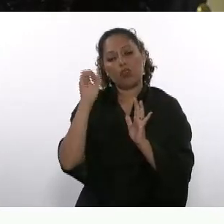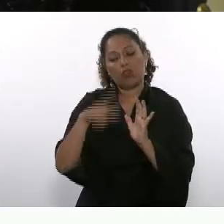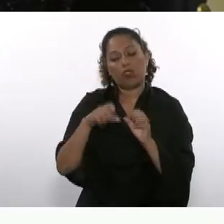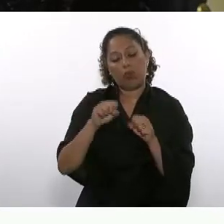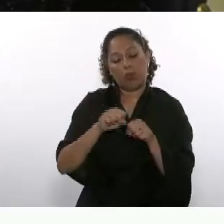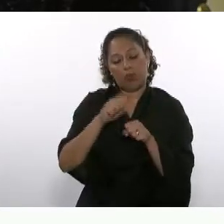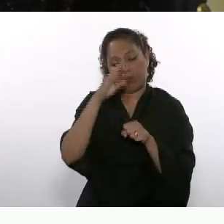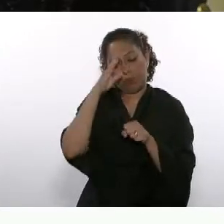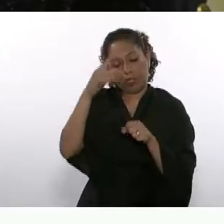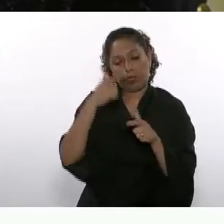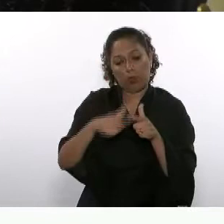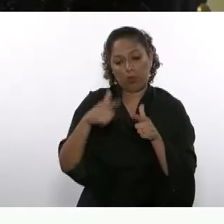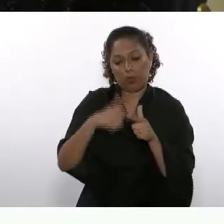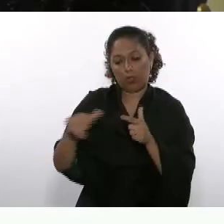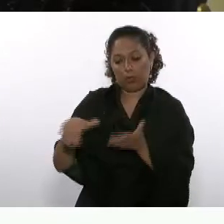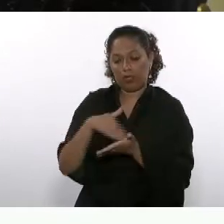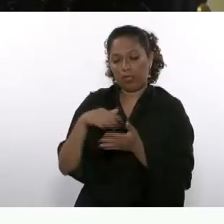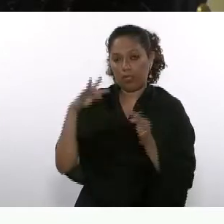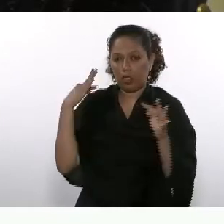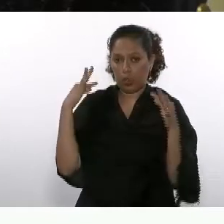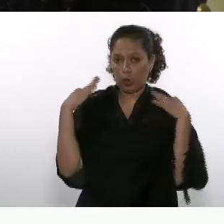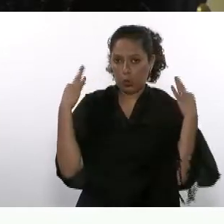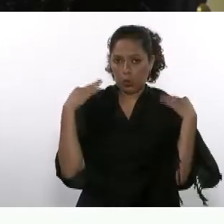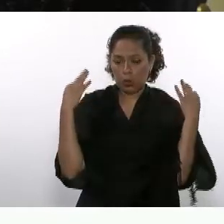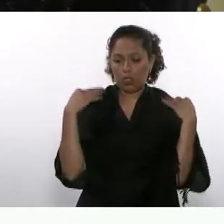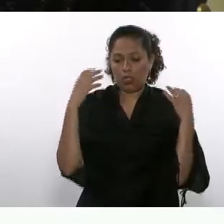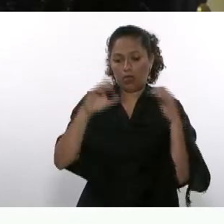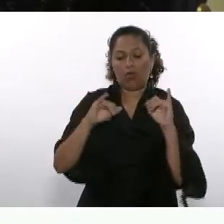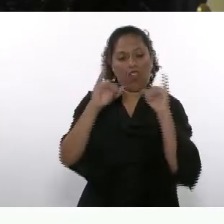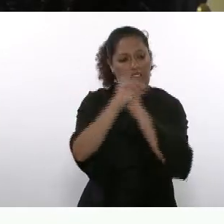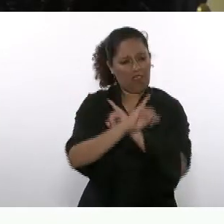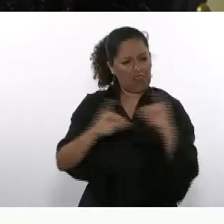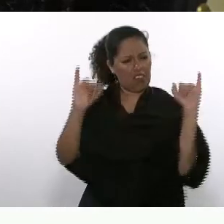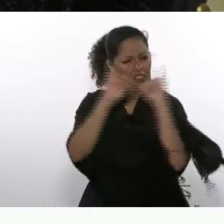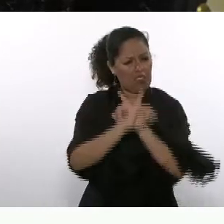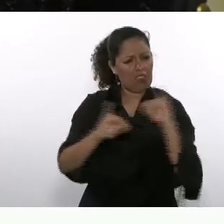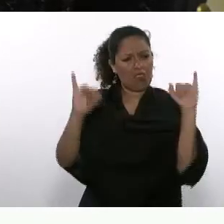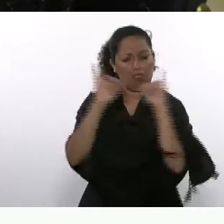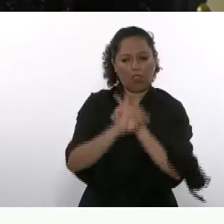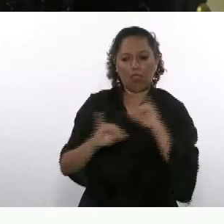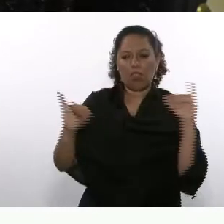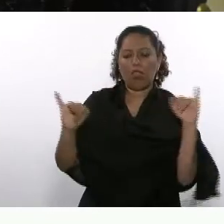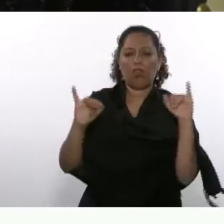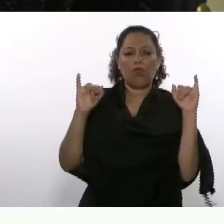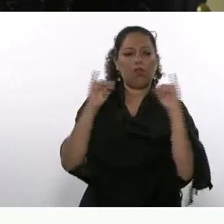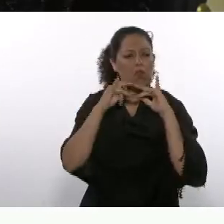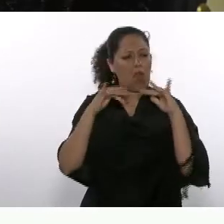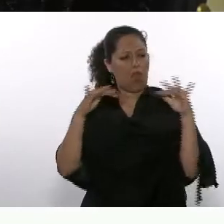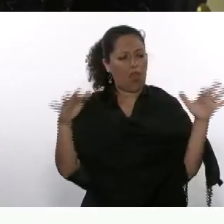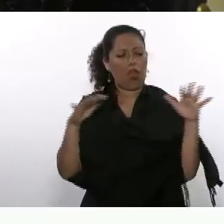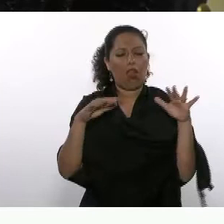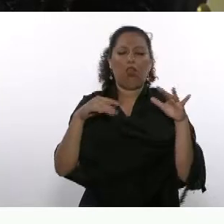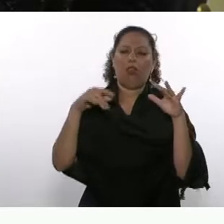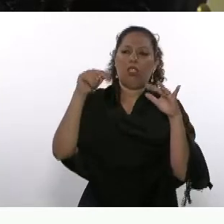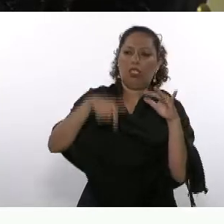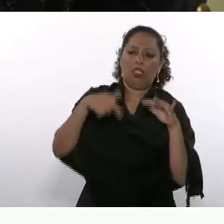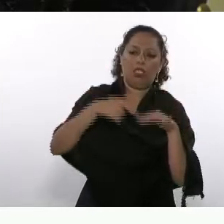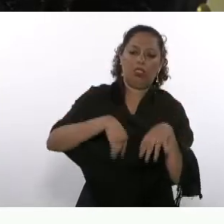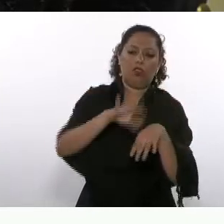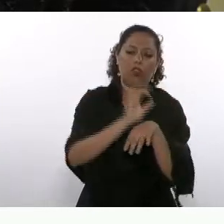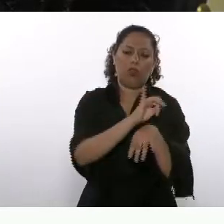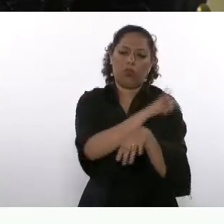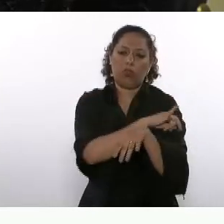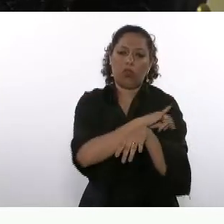desafios e missões da Secretaria de Turismo é justamente alardear, fazer a propaganda e disseminar a ideia do Rio de Janeiro como um